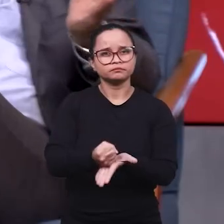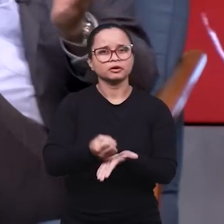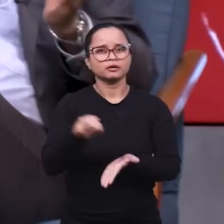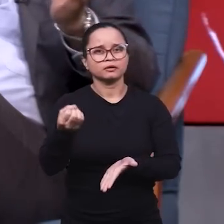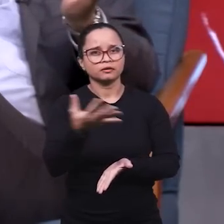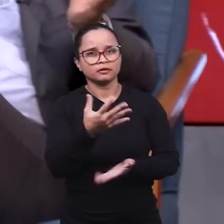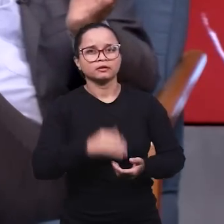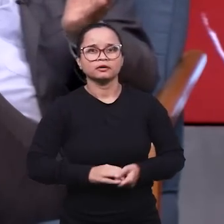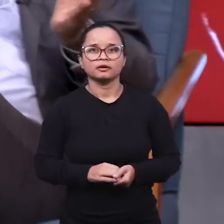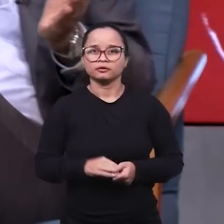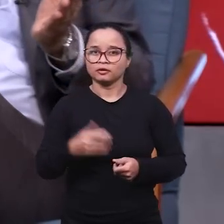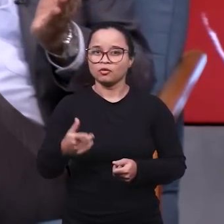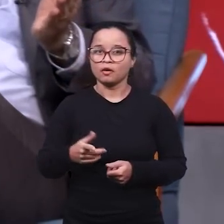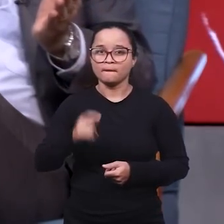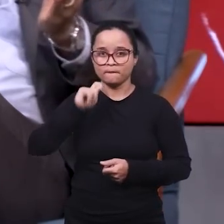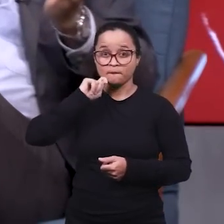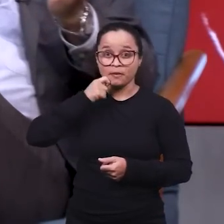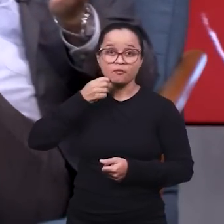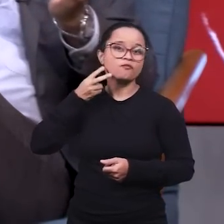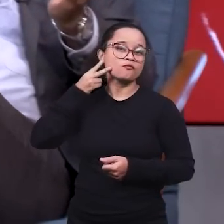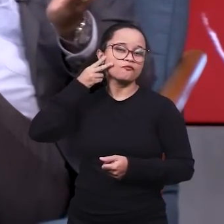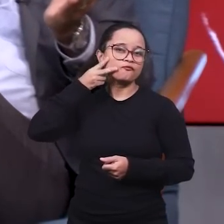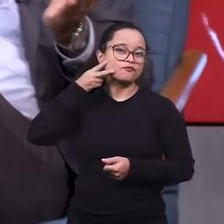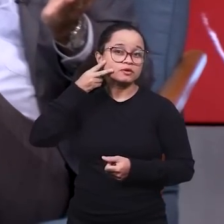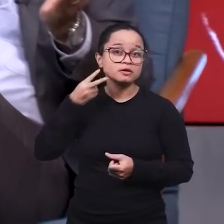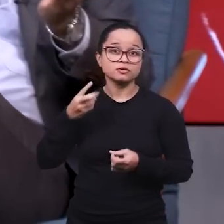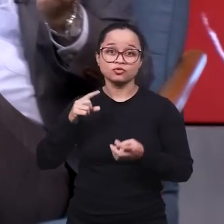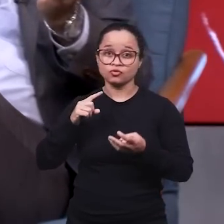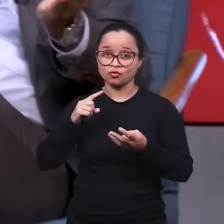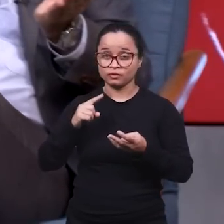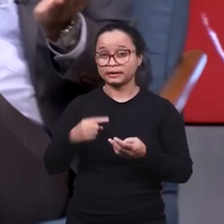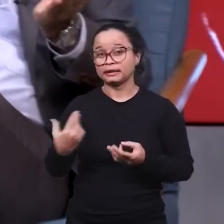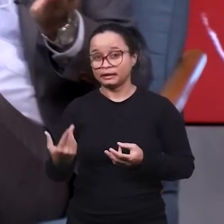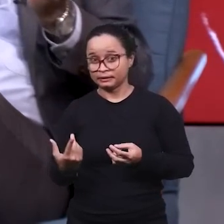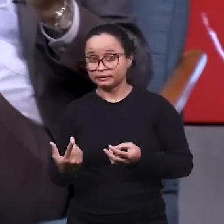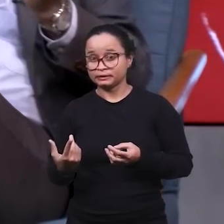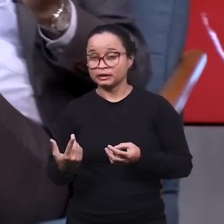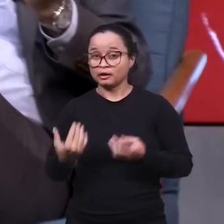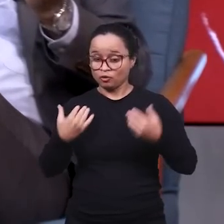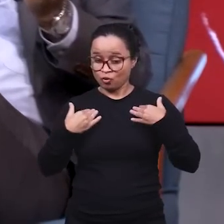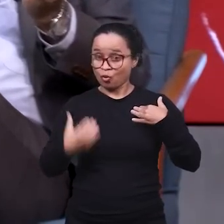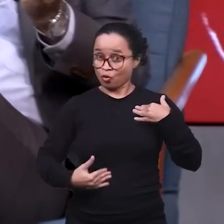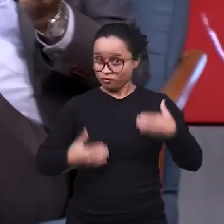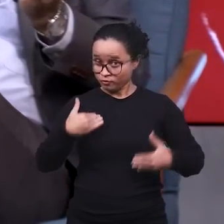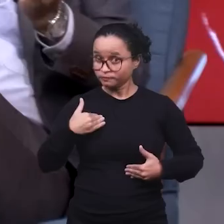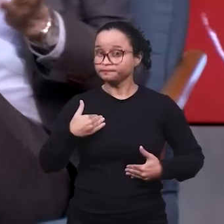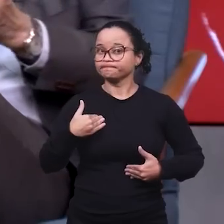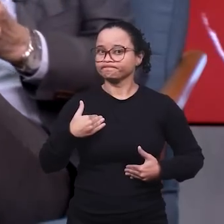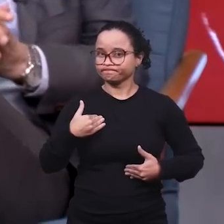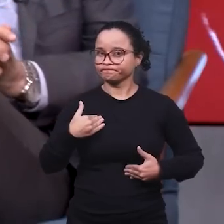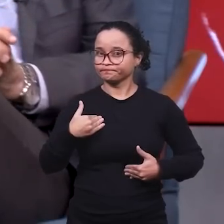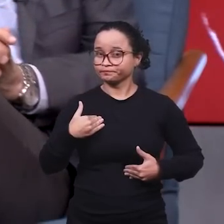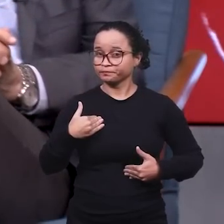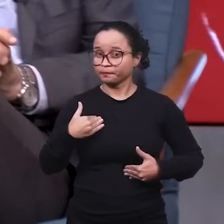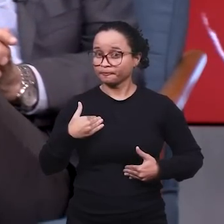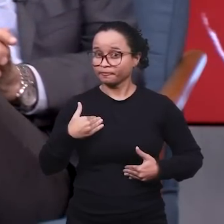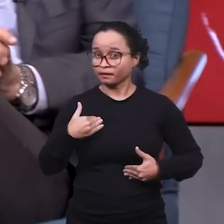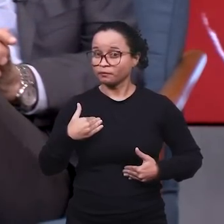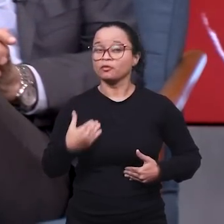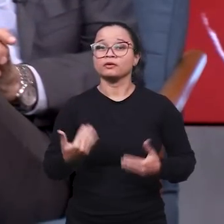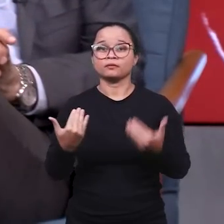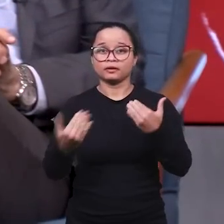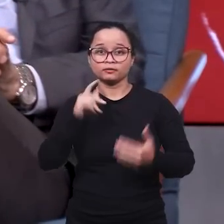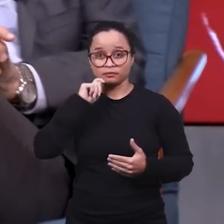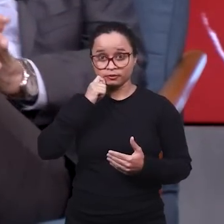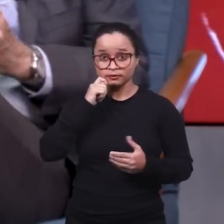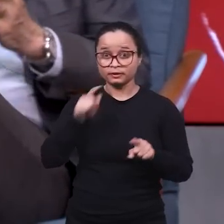pão e vinho, corpo e sangue. Corpo, a igreja, e o sangue fala do seu